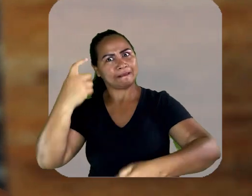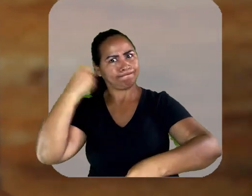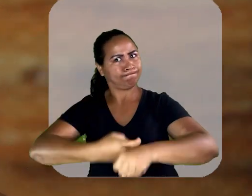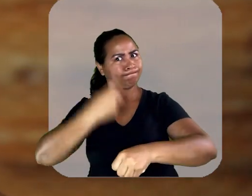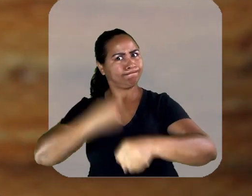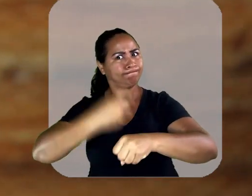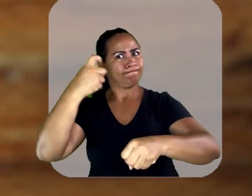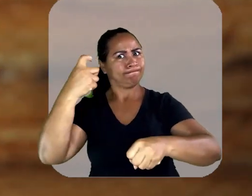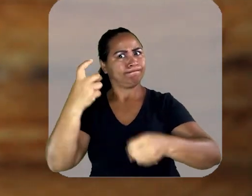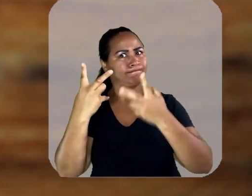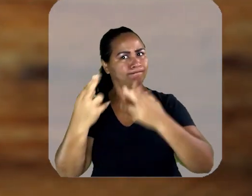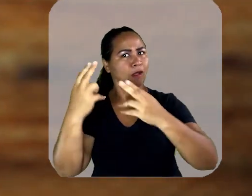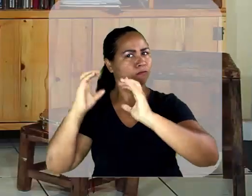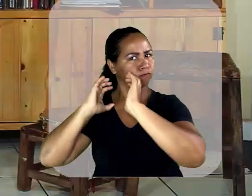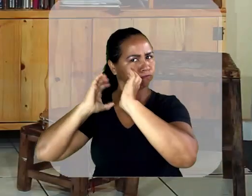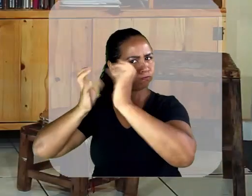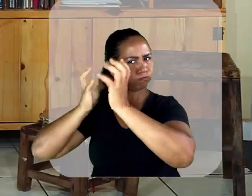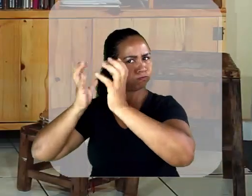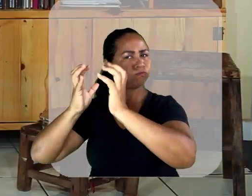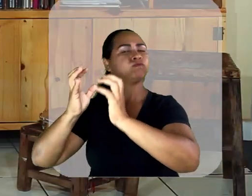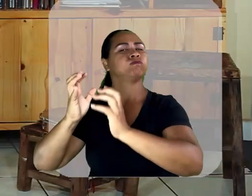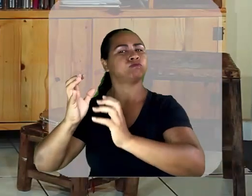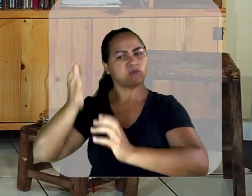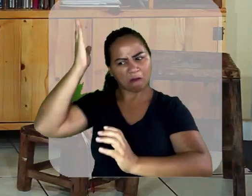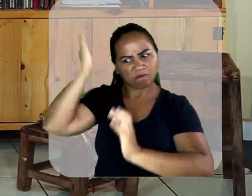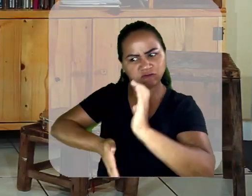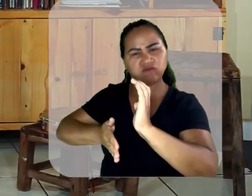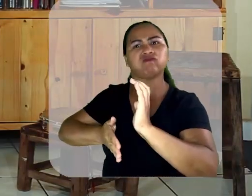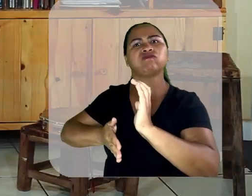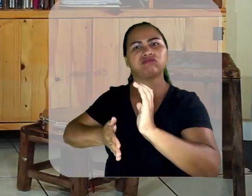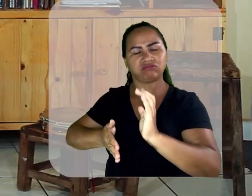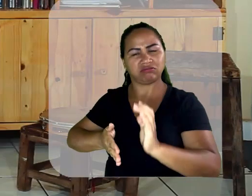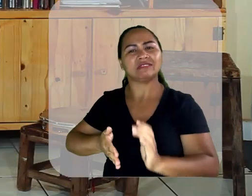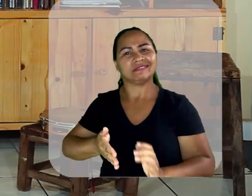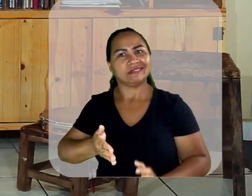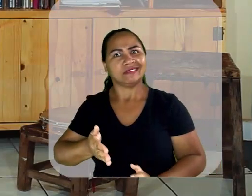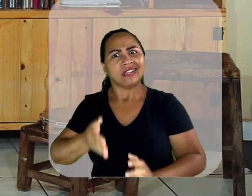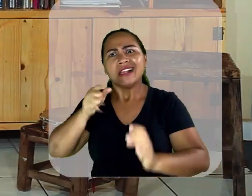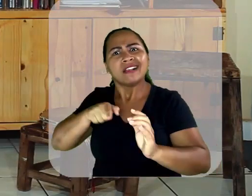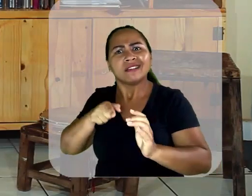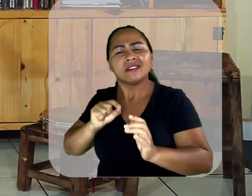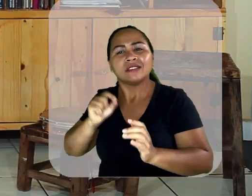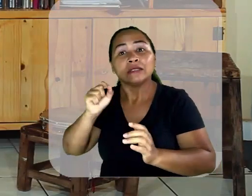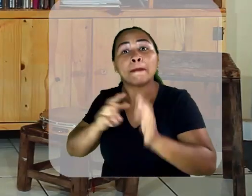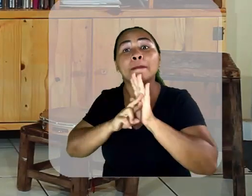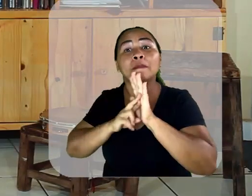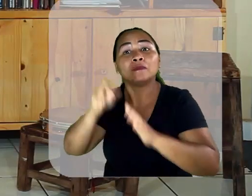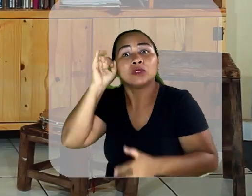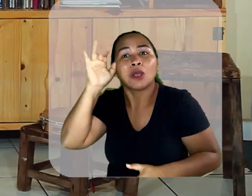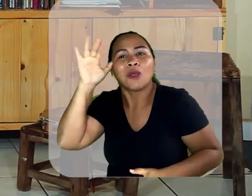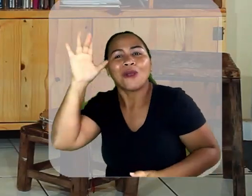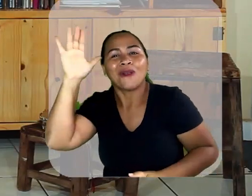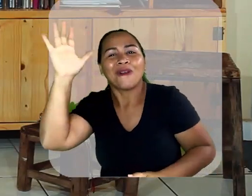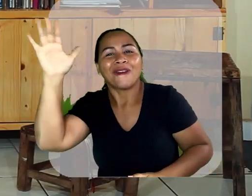dura como o coco que eu quebro. Dura pelo que trago nas mãos, um cofo de sonhos remendados, um jacar